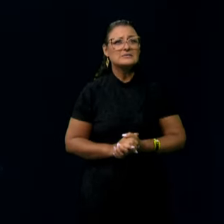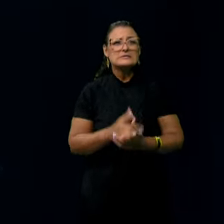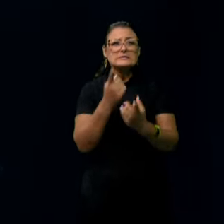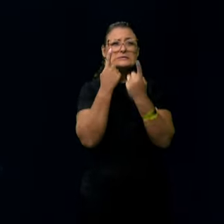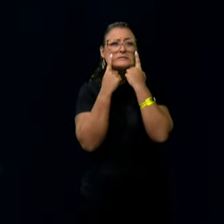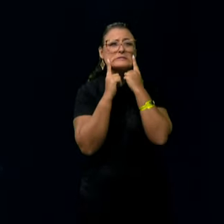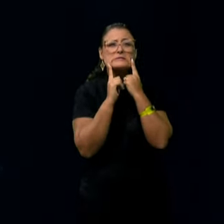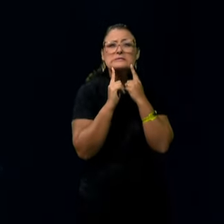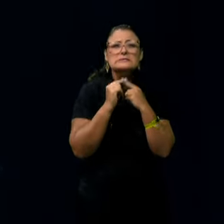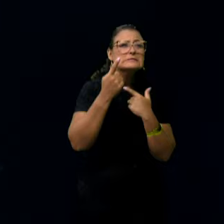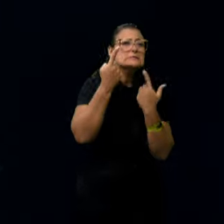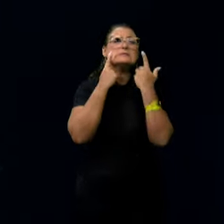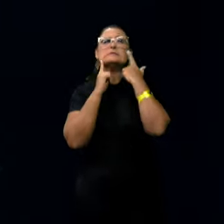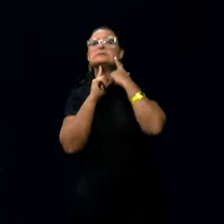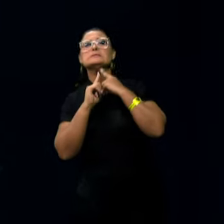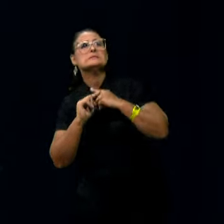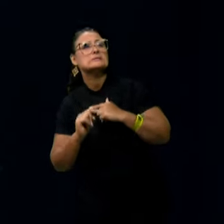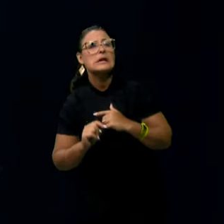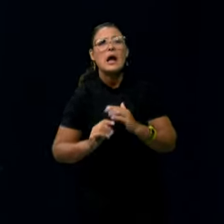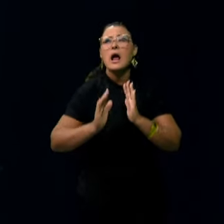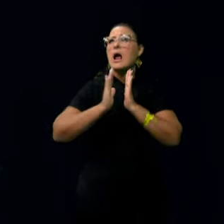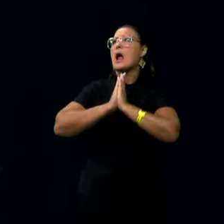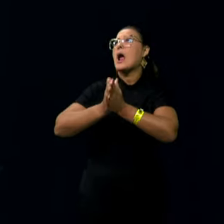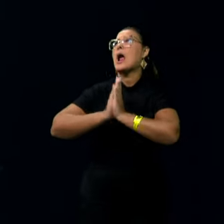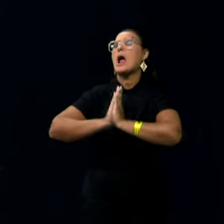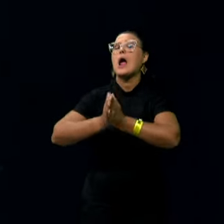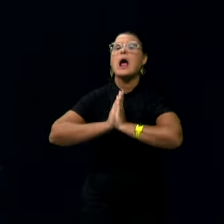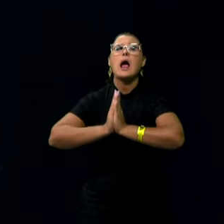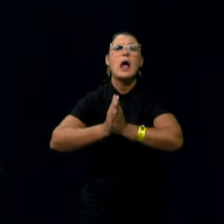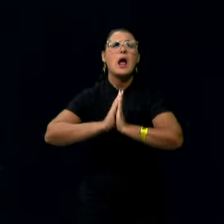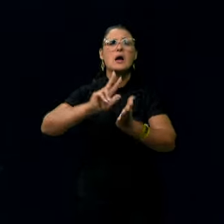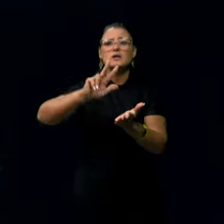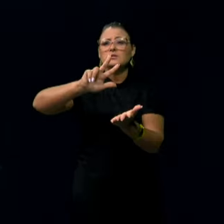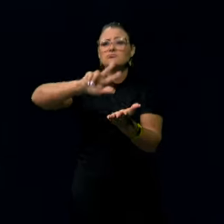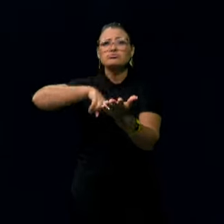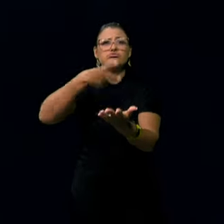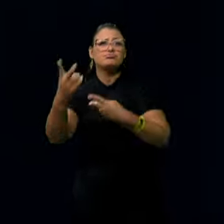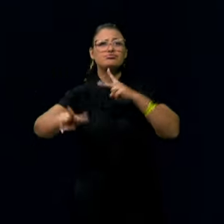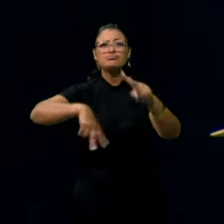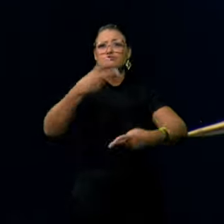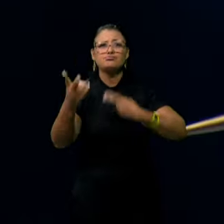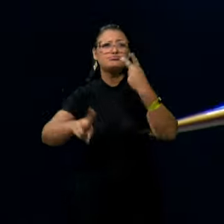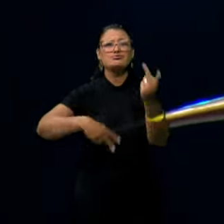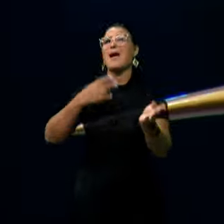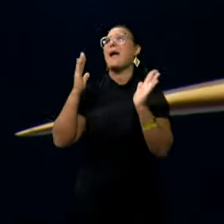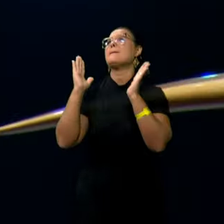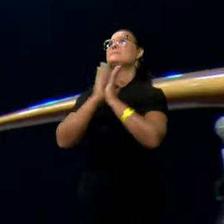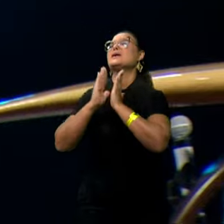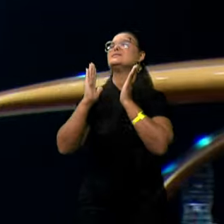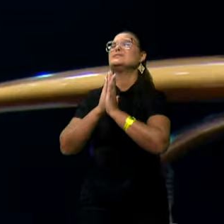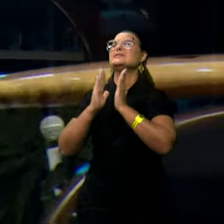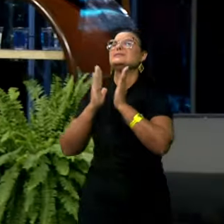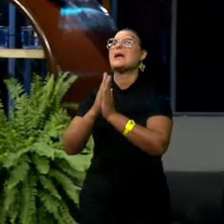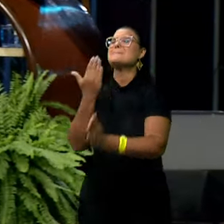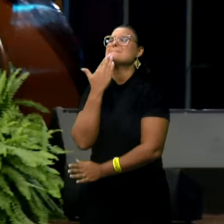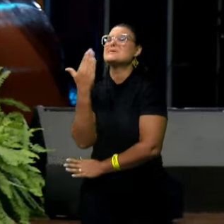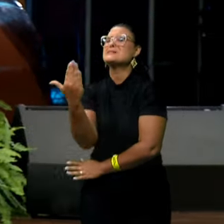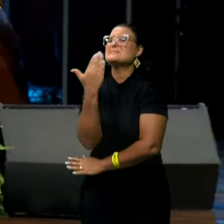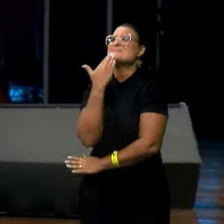chorando chorando se batendo no chão e suplicando a misericórdia de